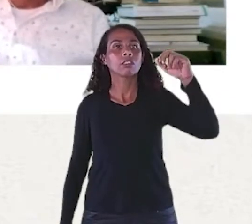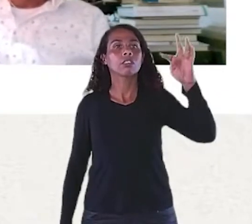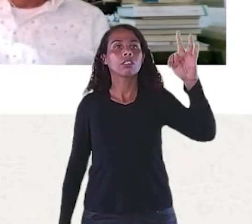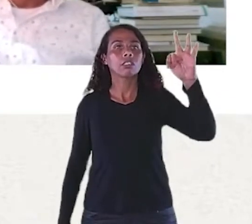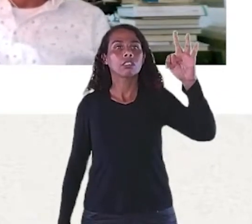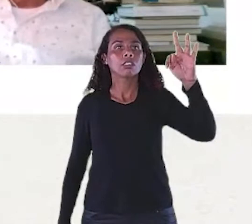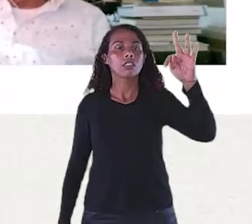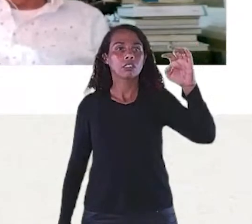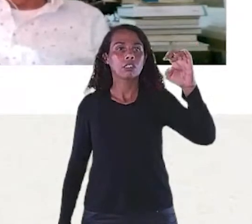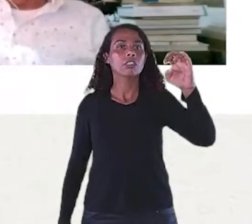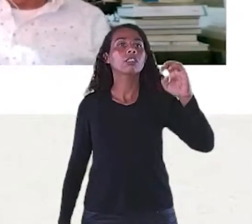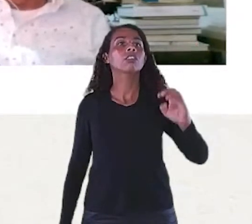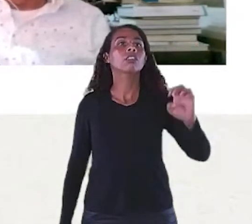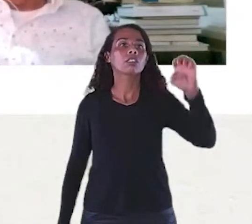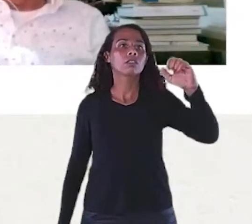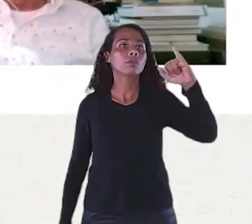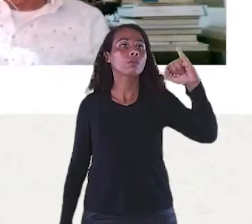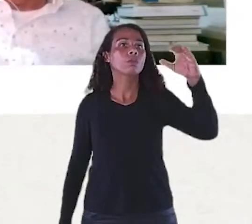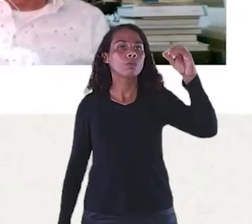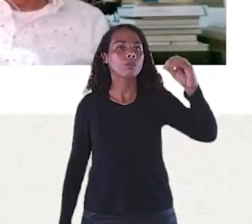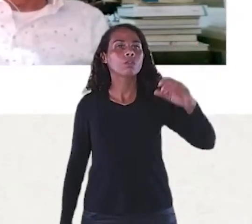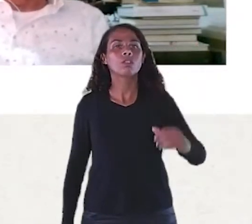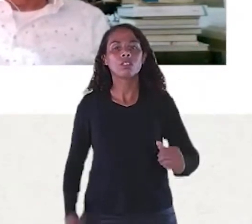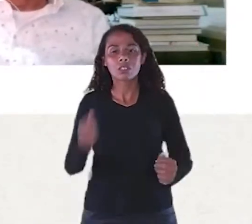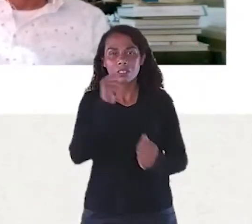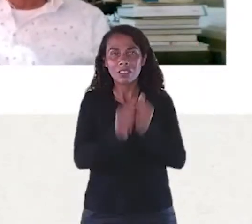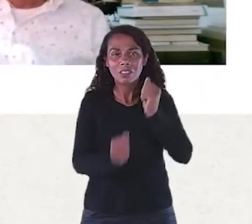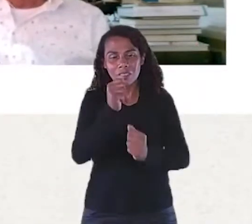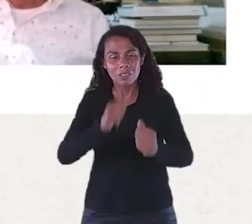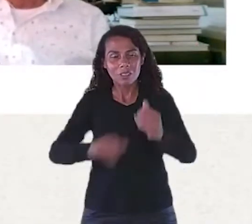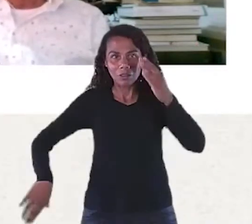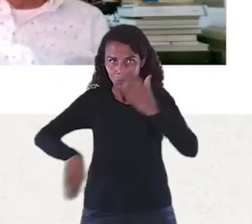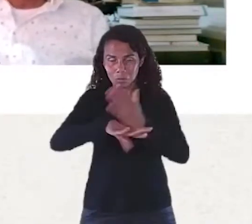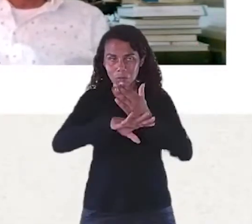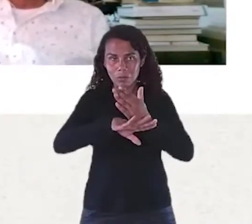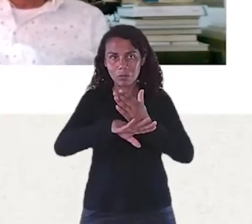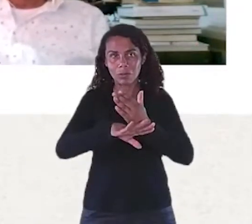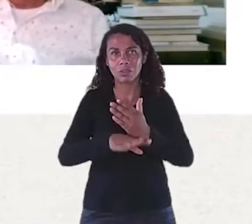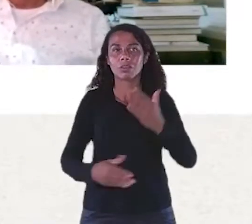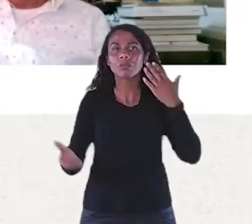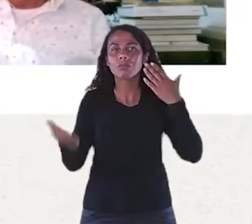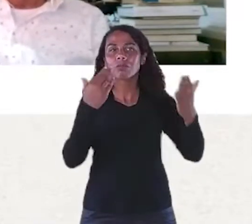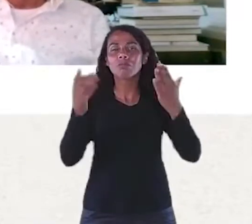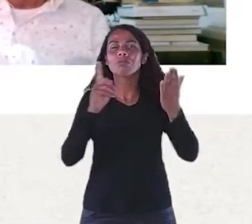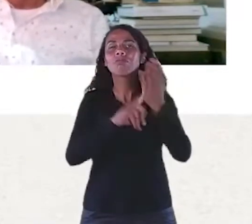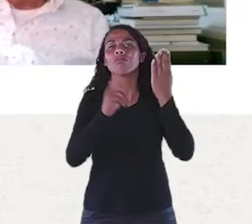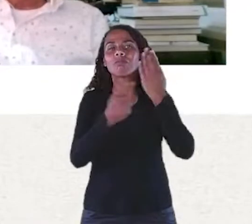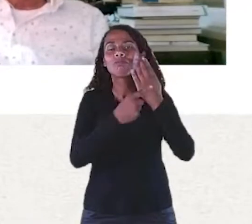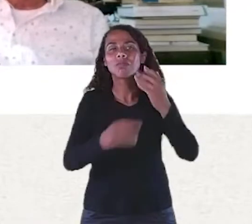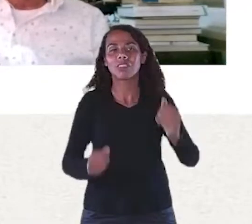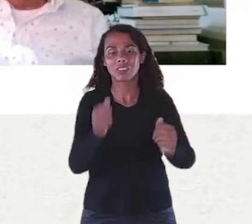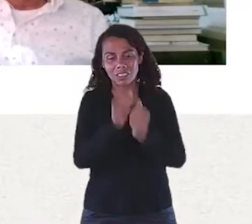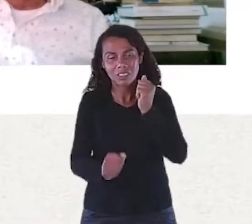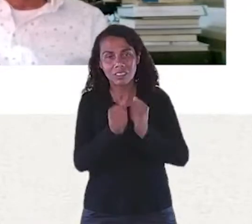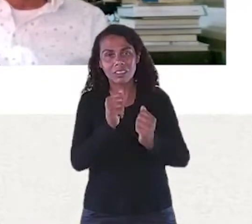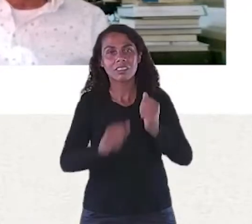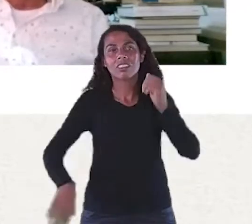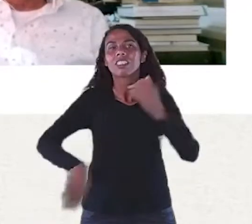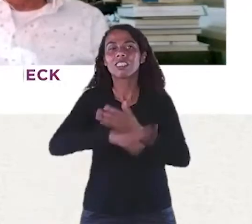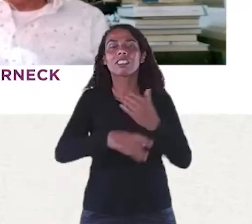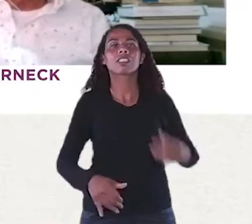é, vai na mesma linha, ignorância e paixão assim, pelo Cruzeiro, estão certo assim, ó. Pois então, leia lá, Juca